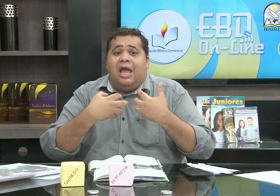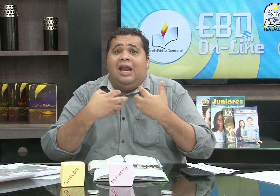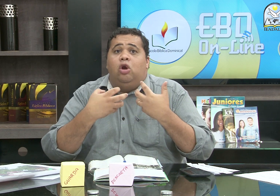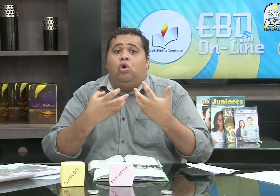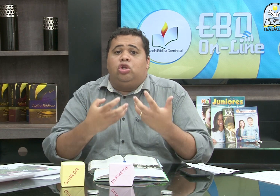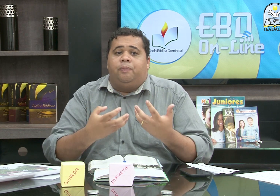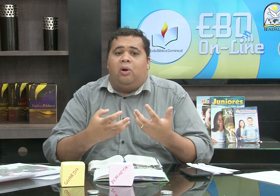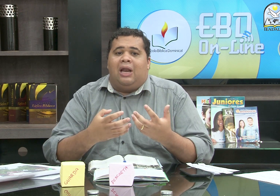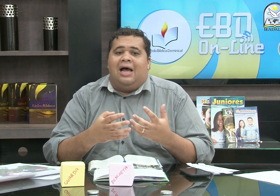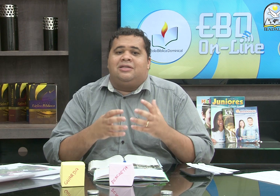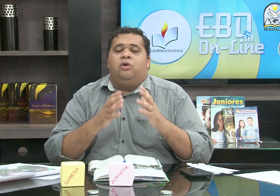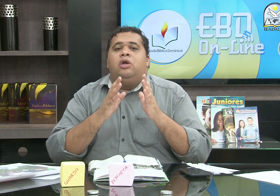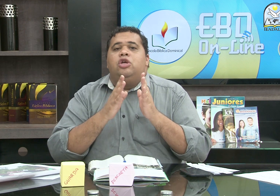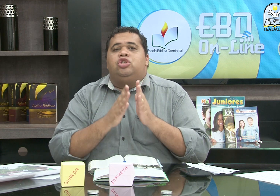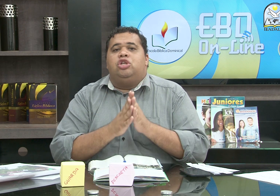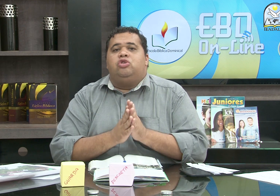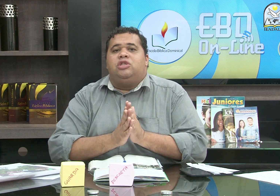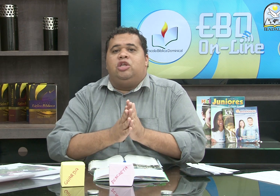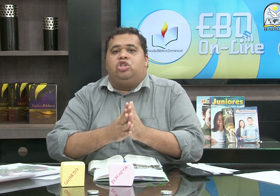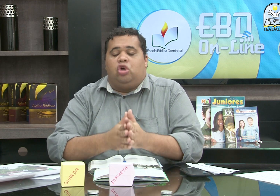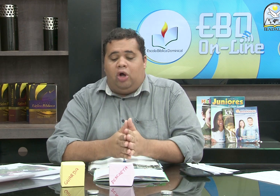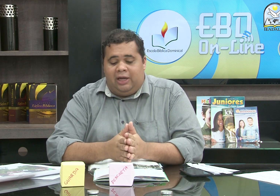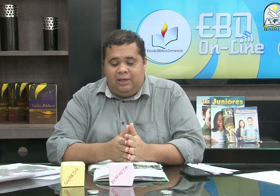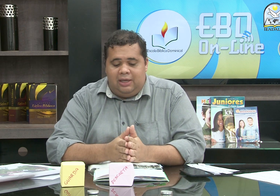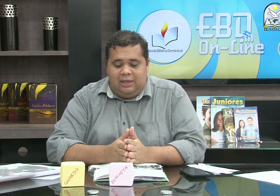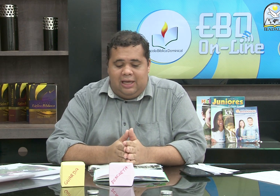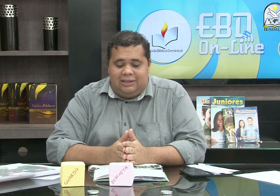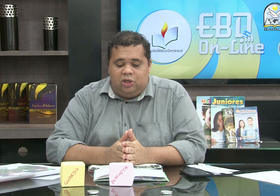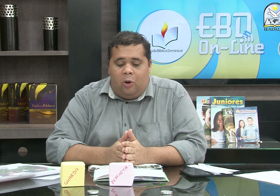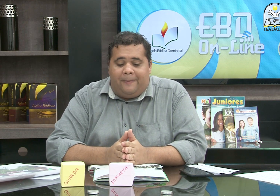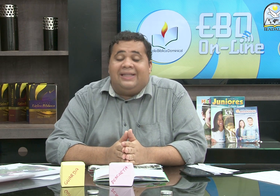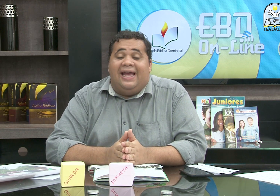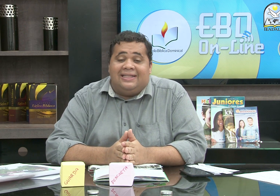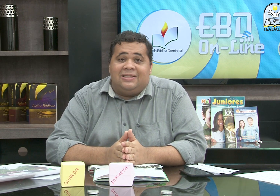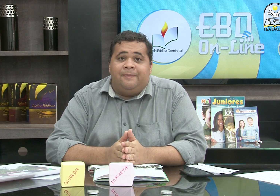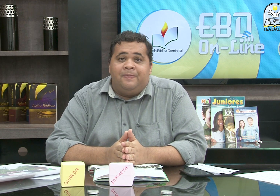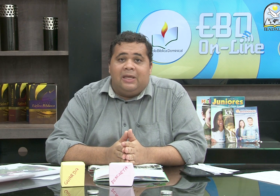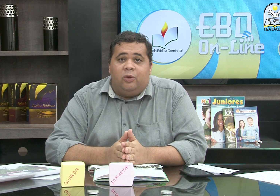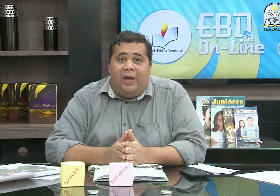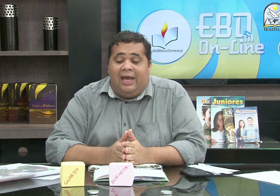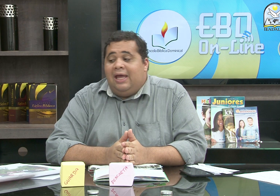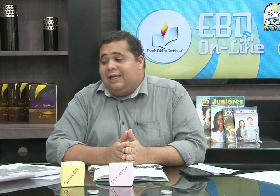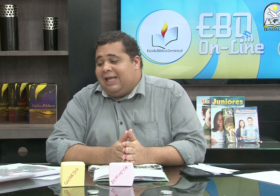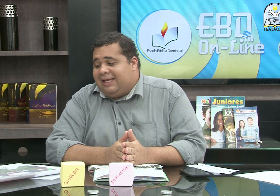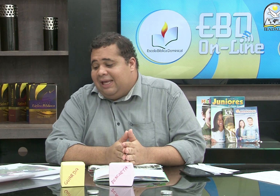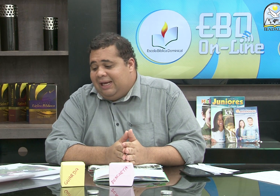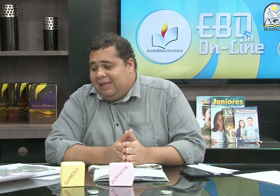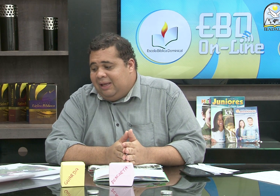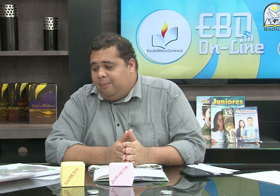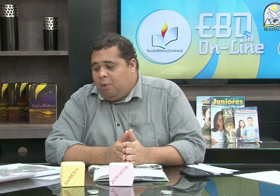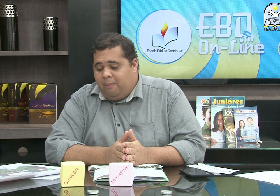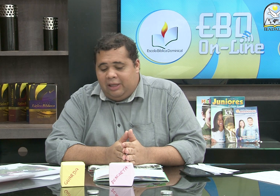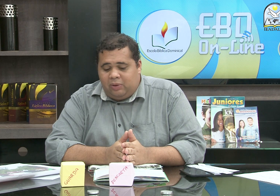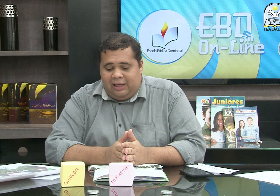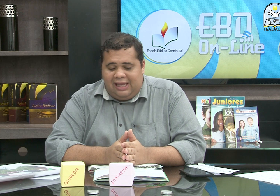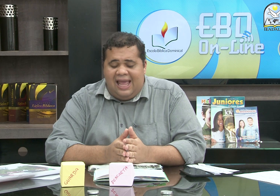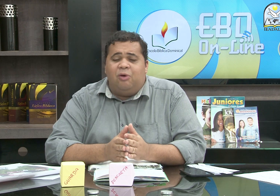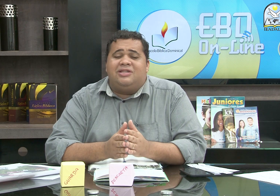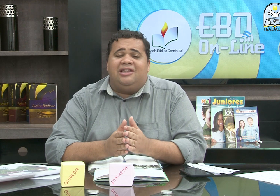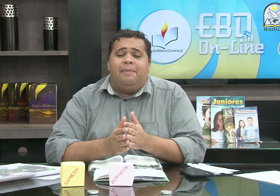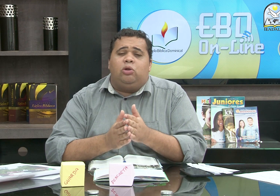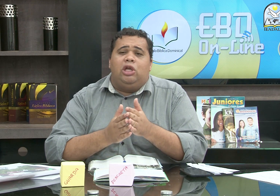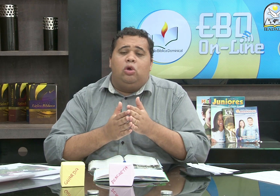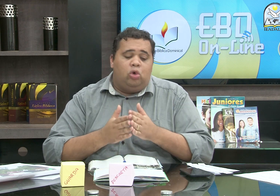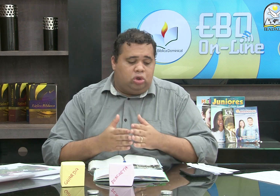estava em luto por Lázaro Jesus ele chora e ele se compadece não é daquele momento ali